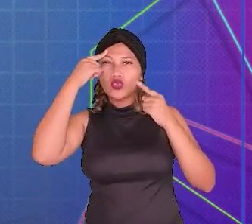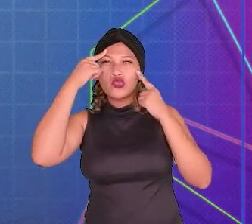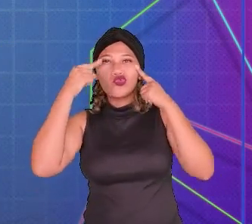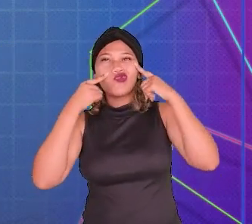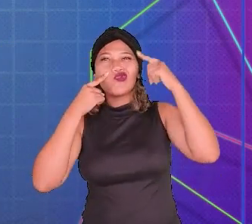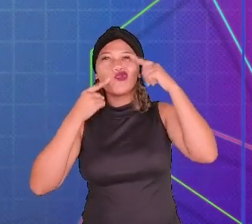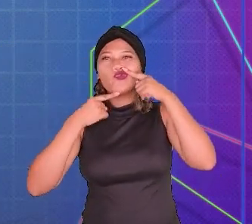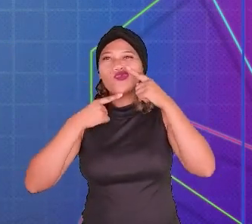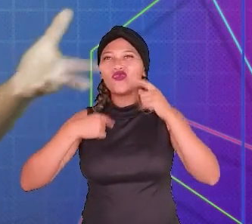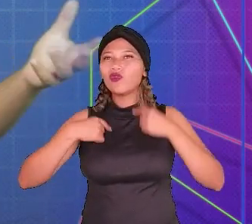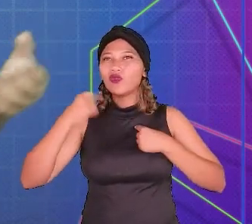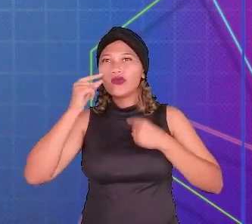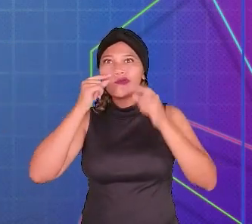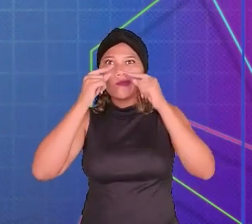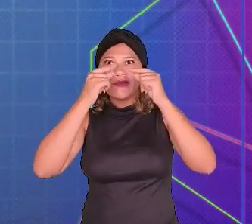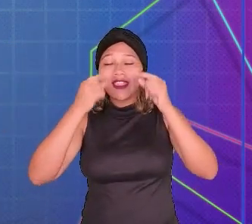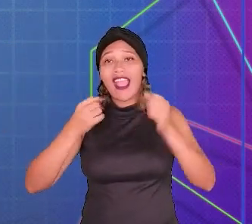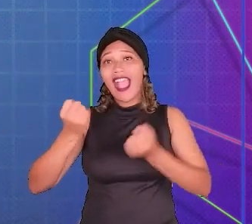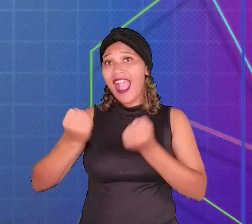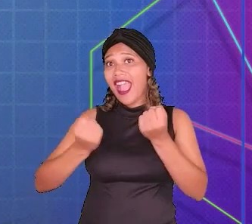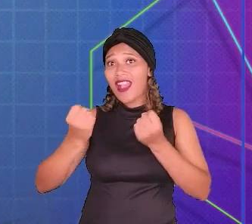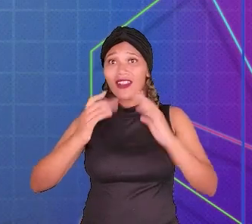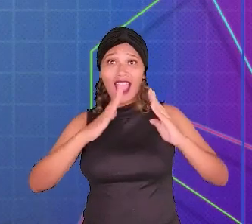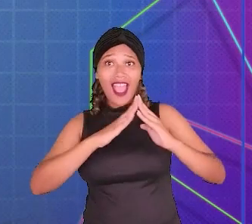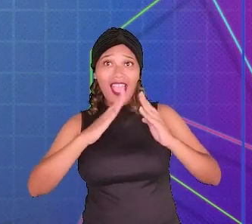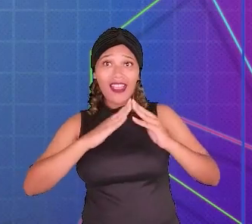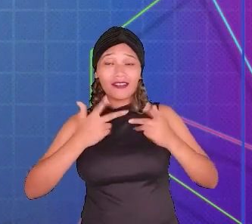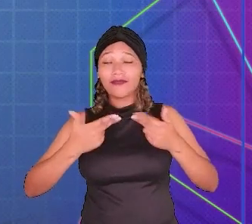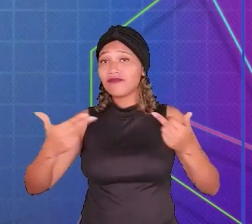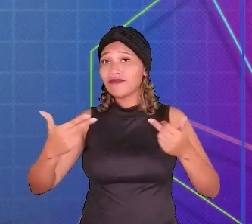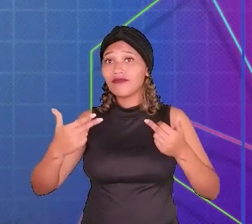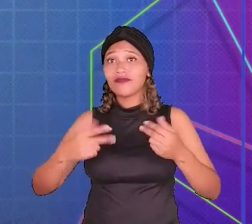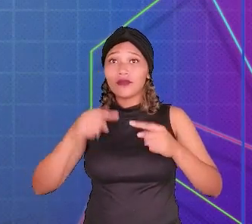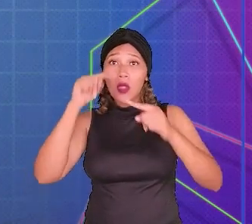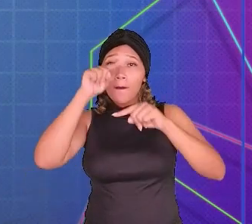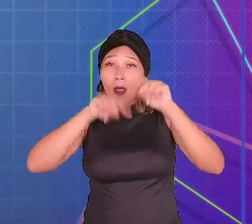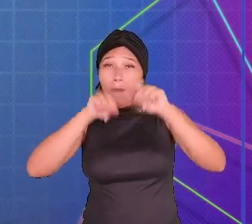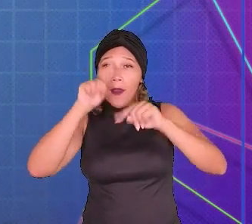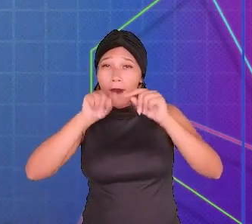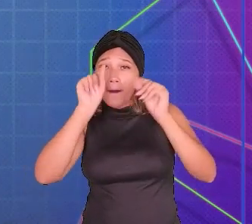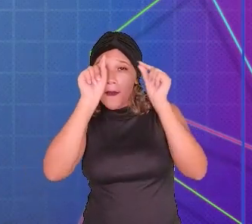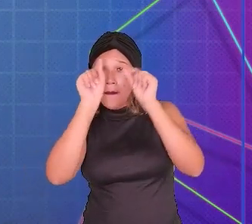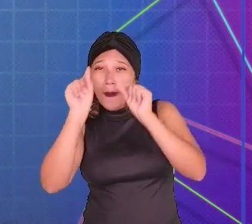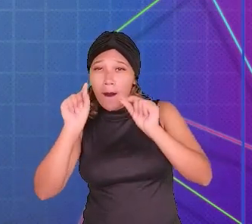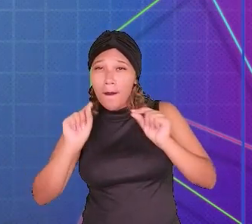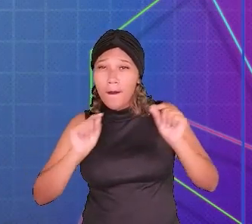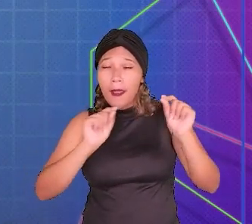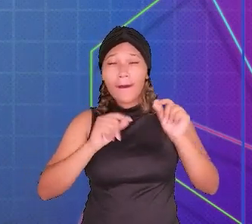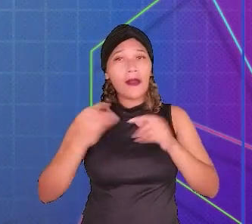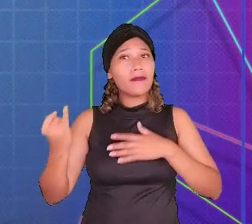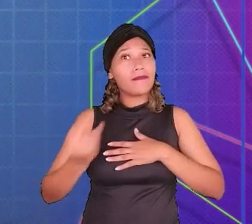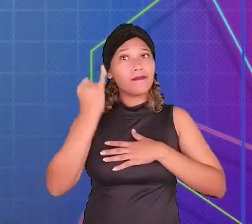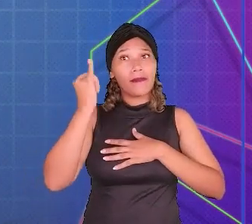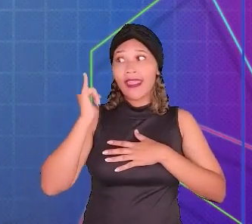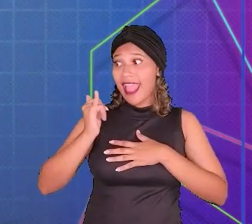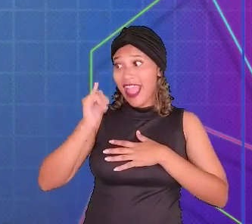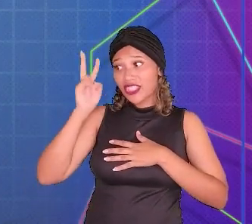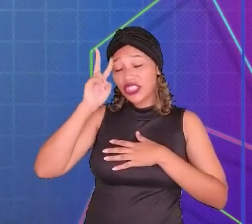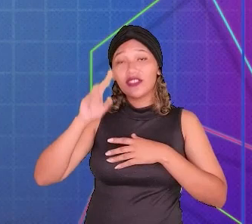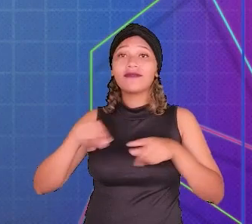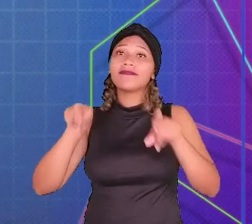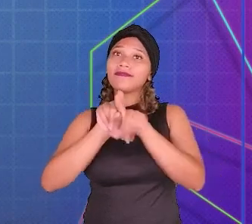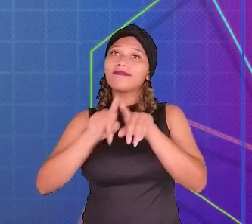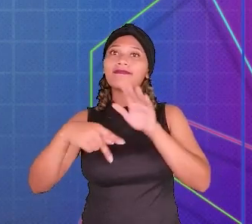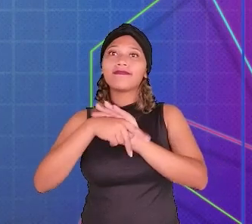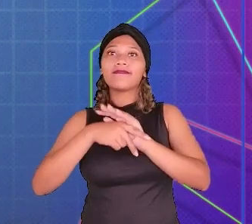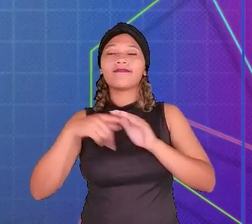personagens, carros ou até mesmo casas. A customização é tão importante para a construção da narrativa quanto para a